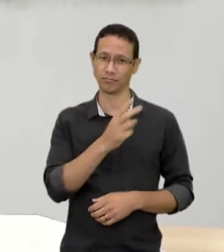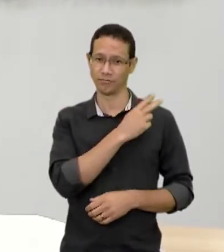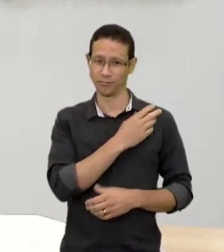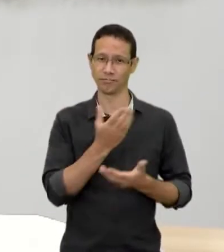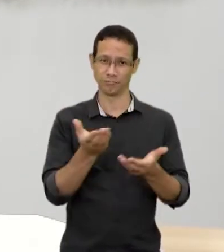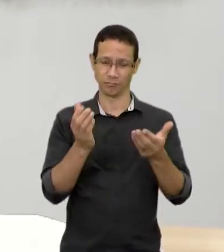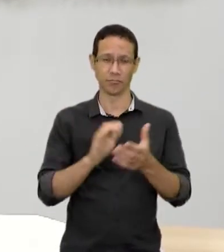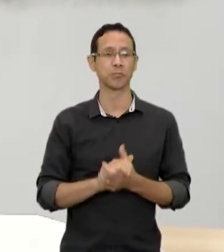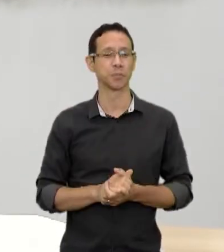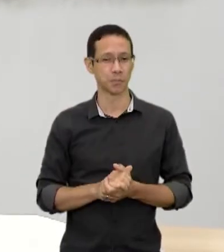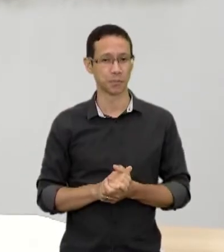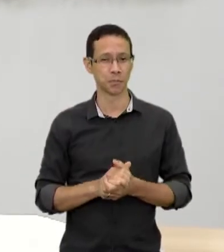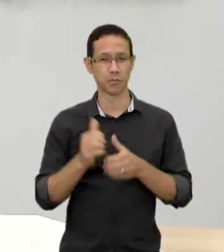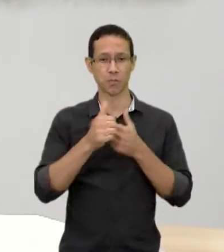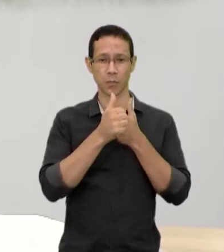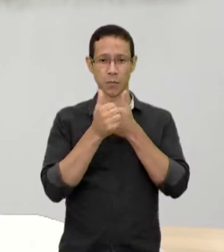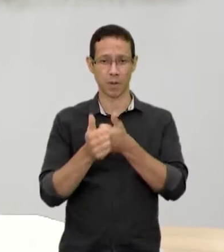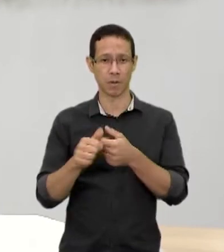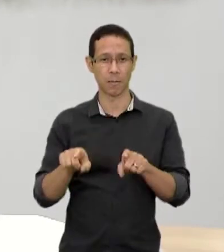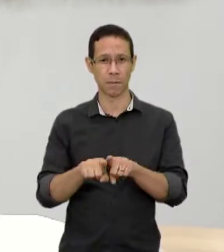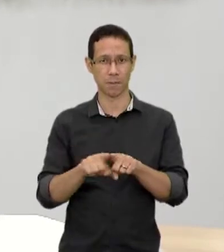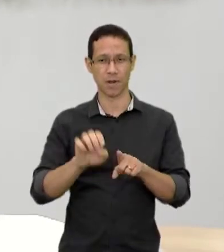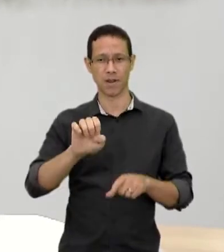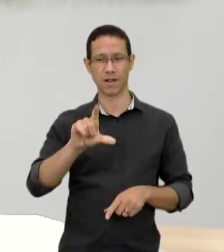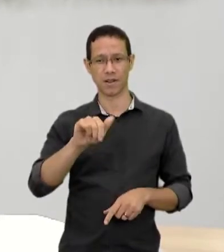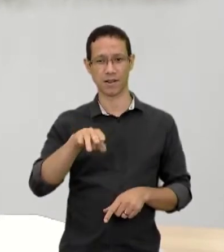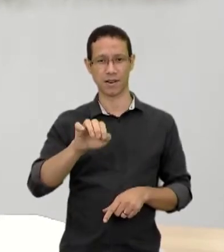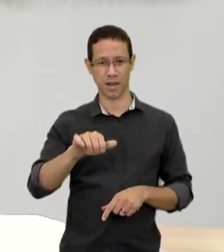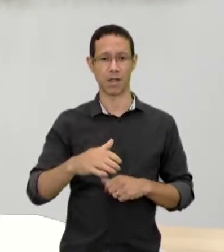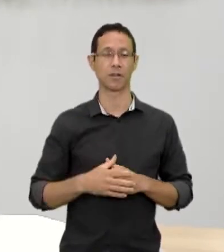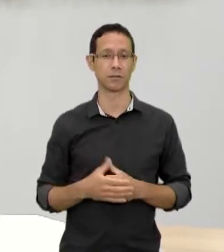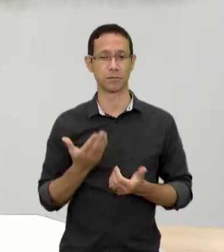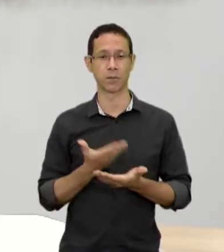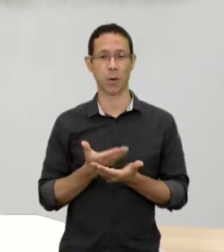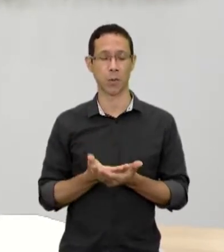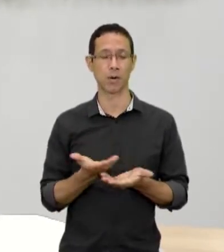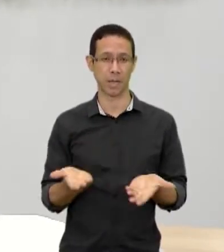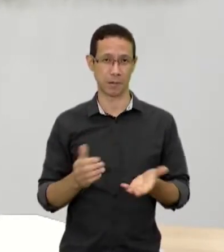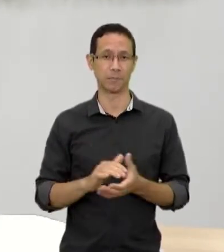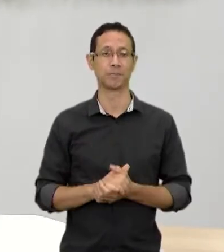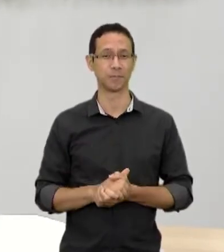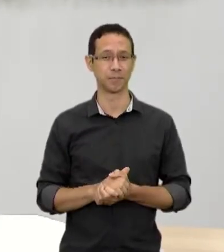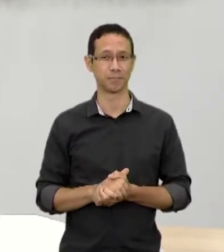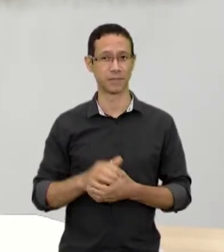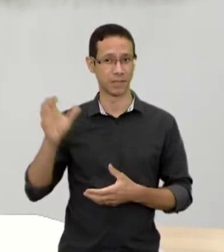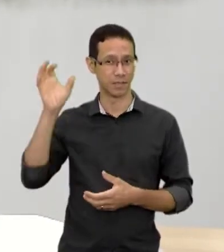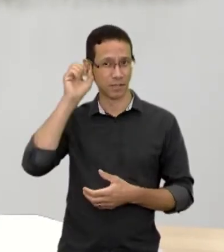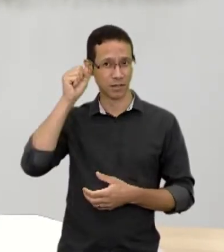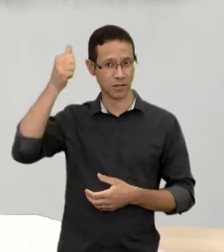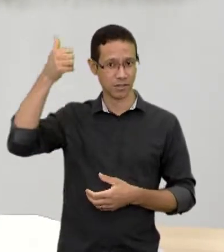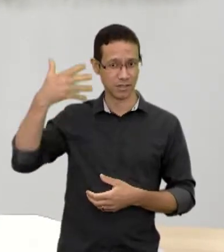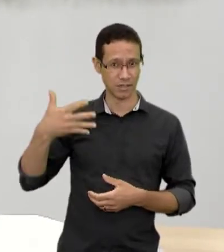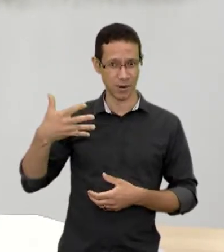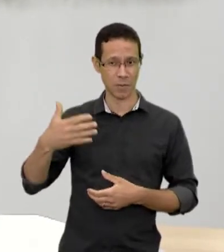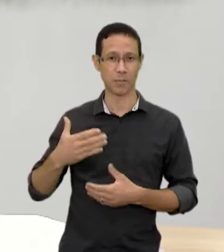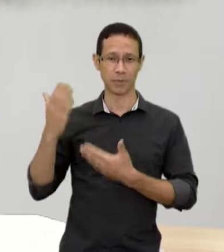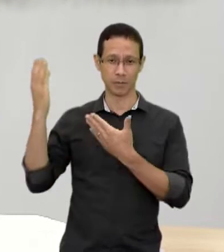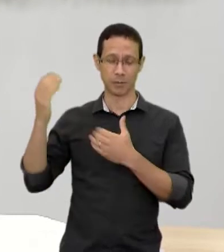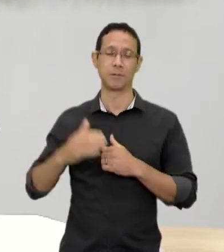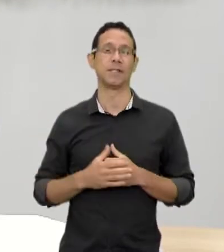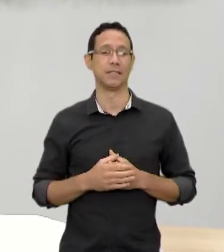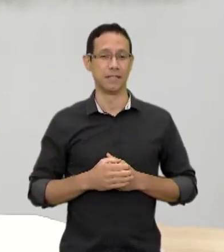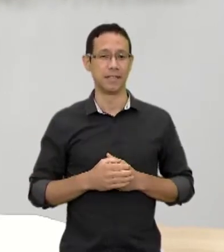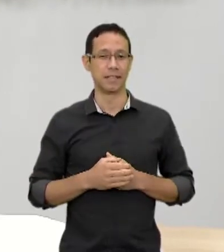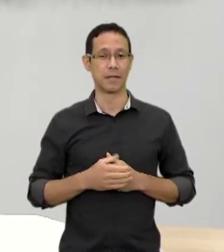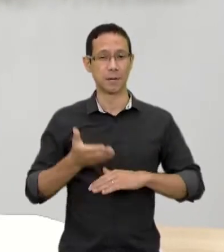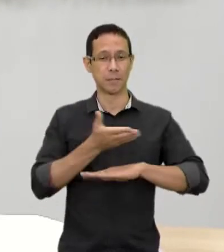série. Estarei acompanhando a Elaine nessa aula. Vou fazer a minha descrição.